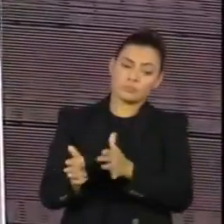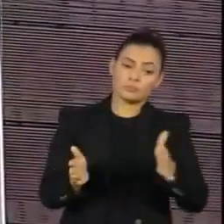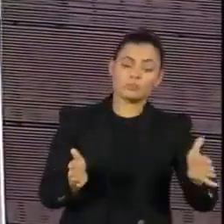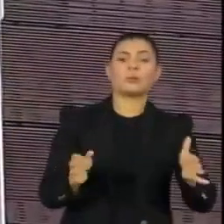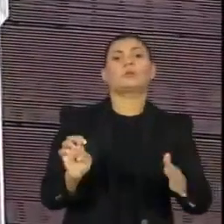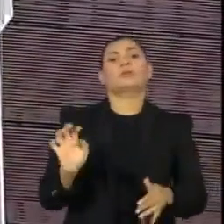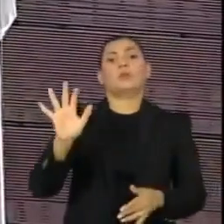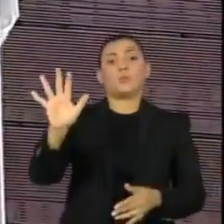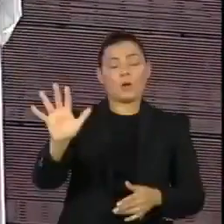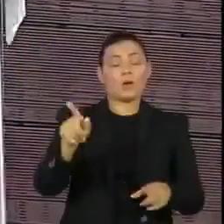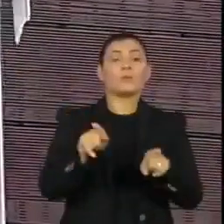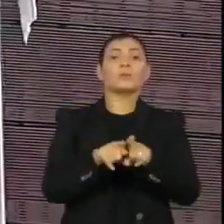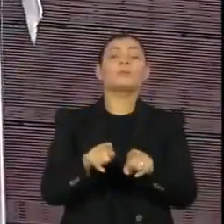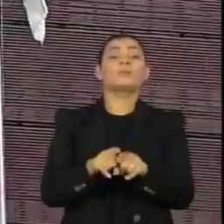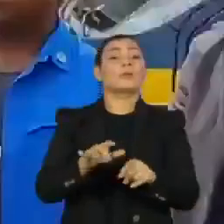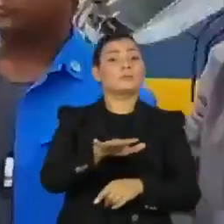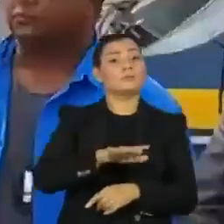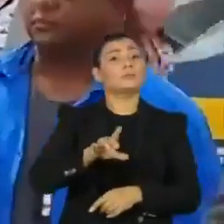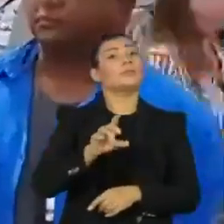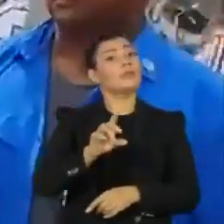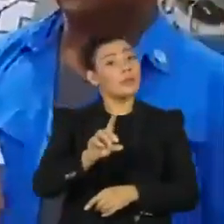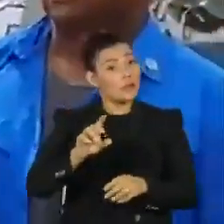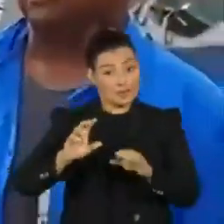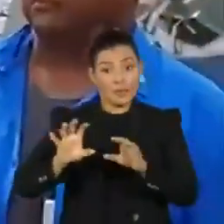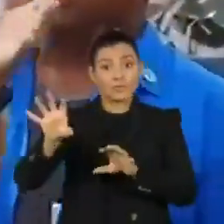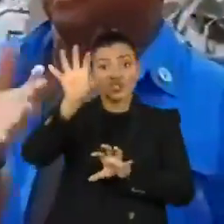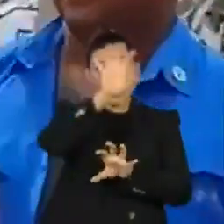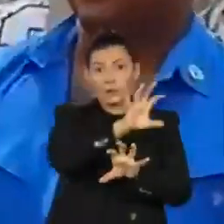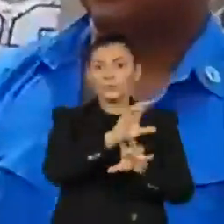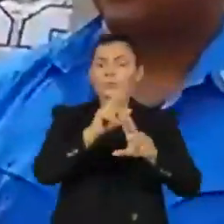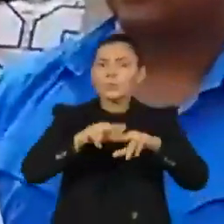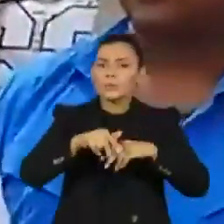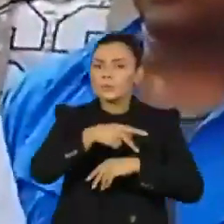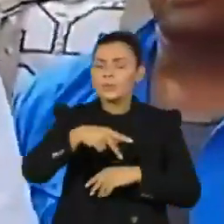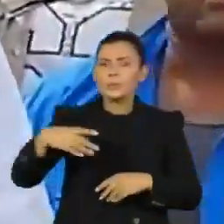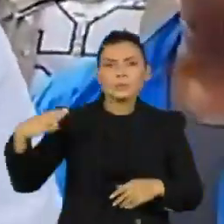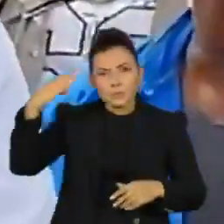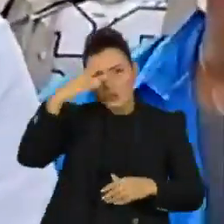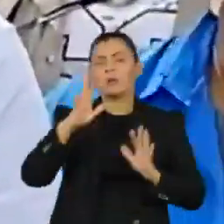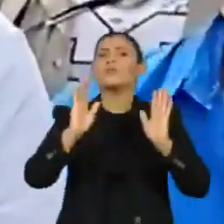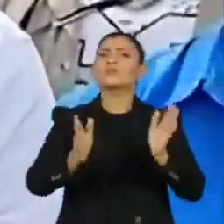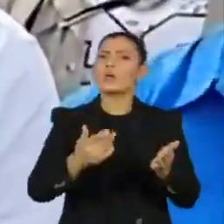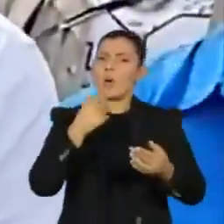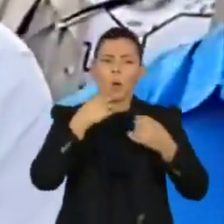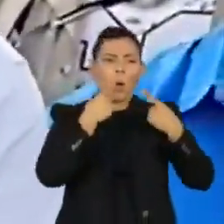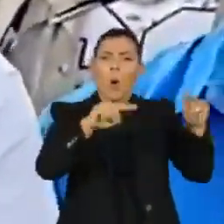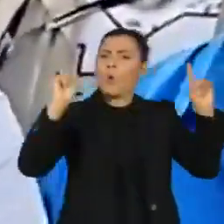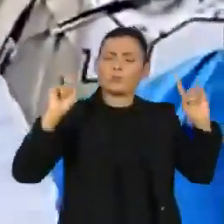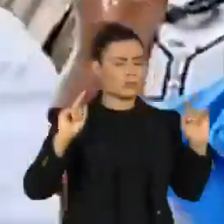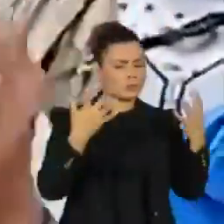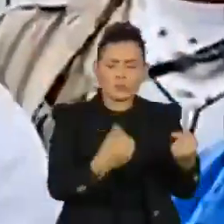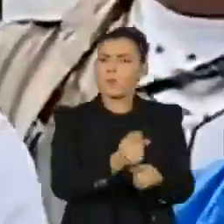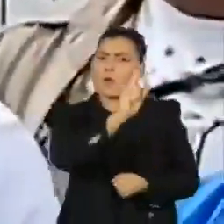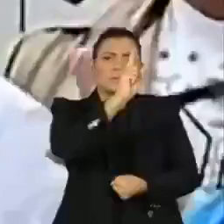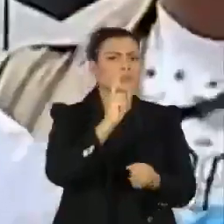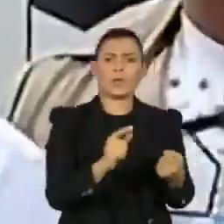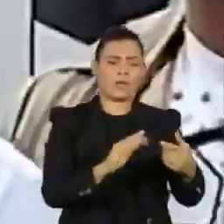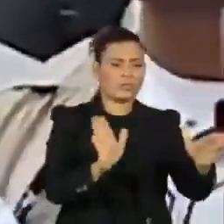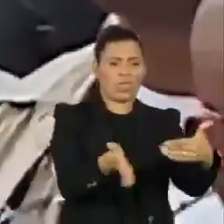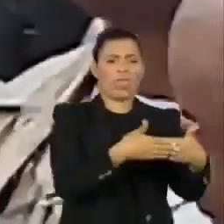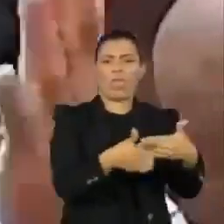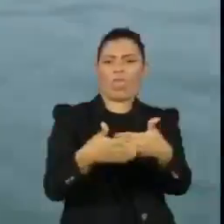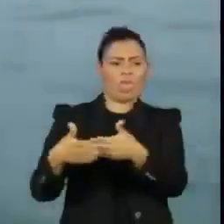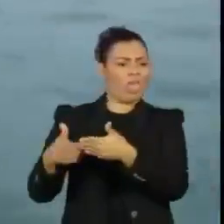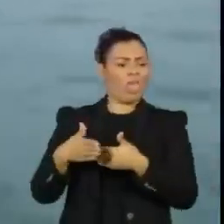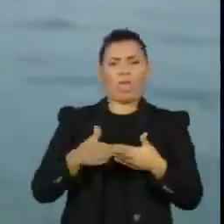assembleias estaduais e na distrital. Desde o início da pandemia, Bolsonaro tem se posicionado contra o isolamento social e as restrições de